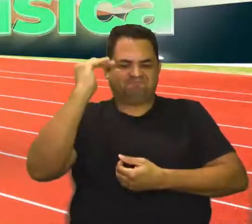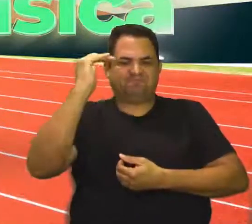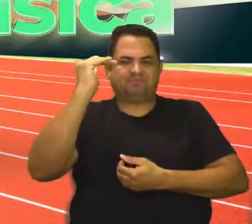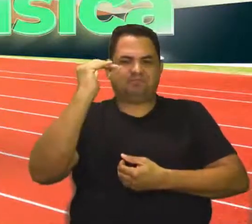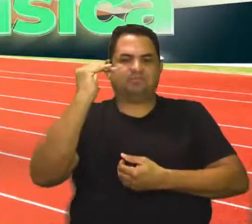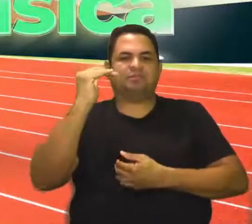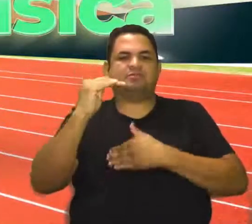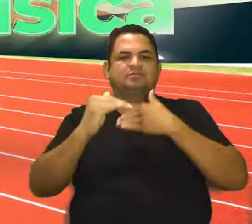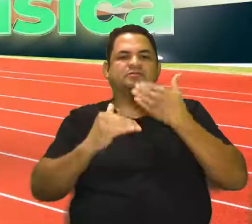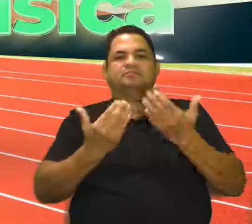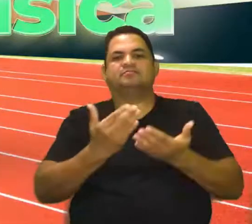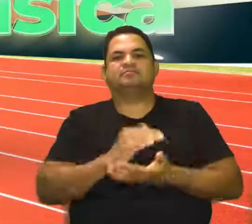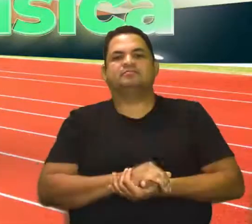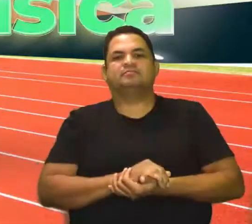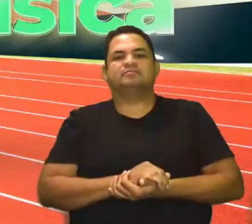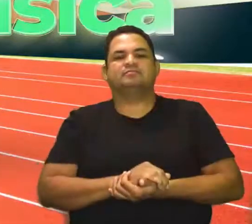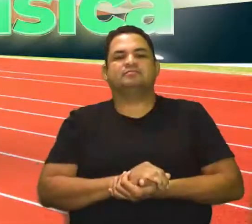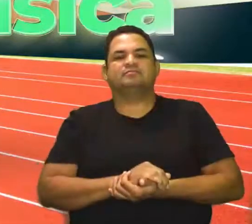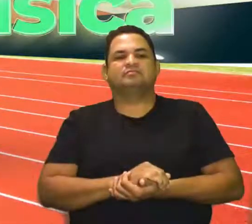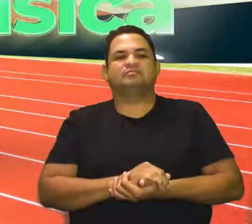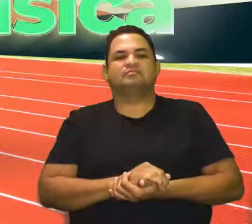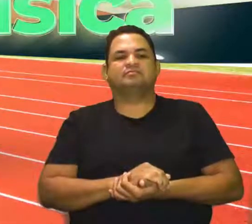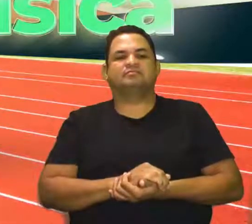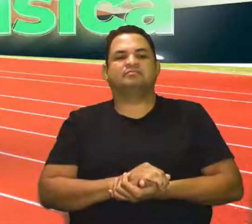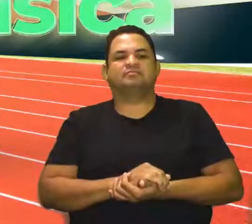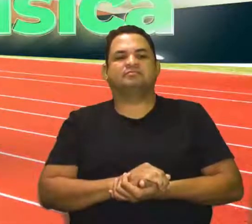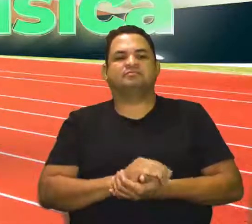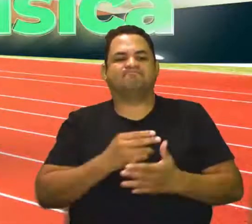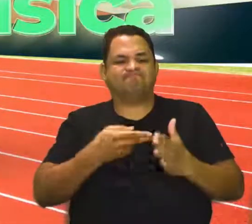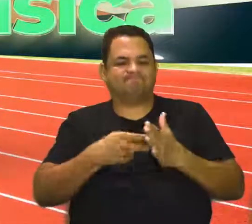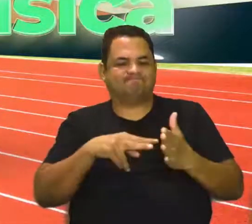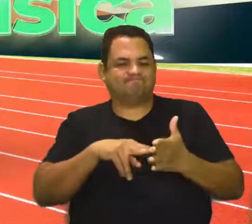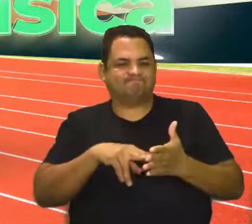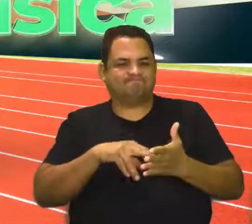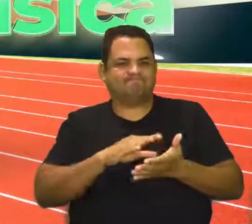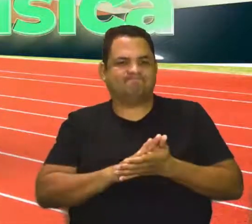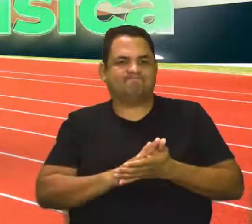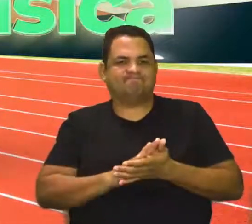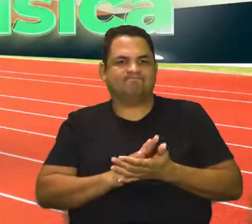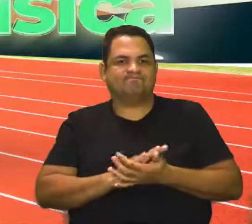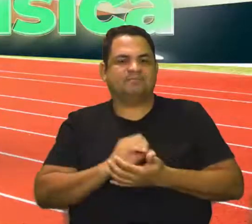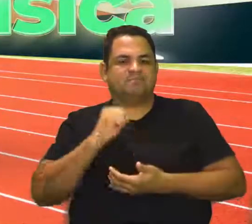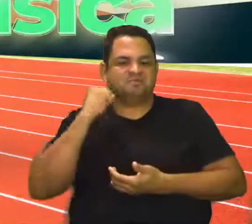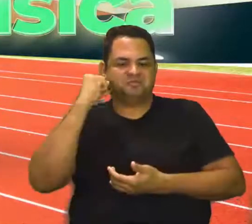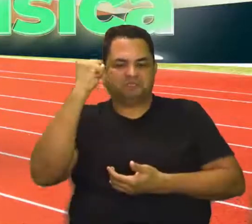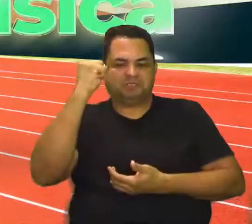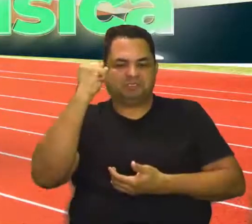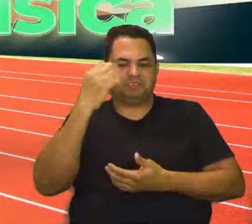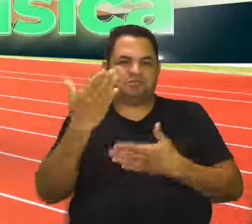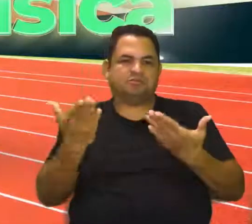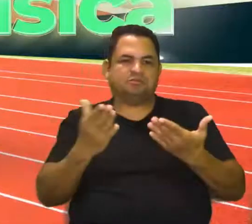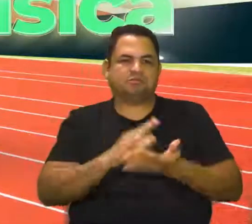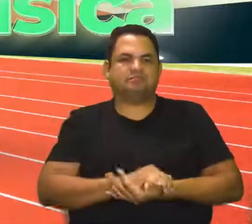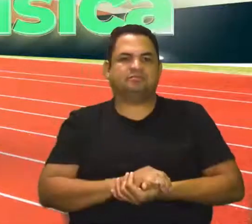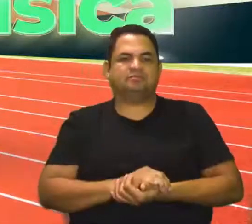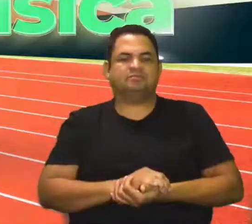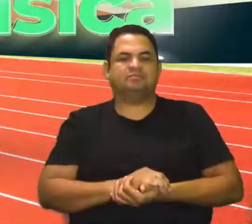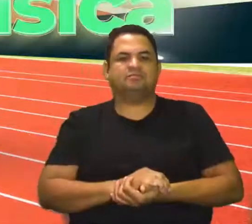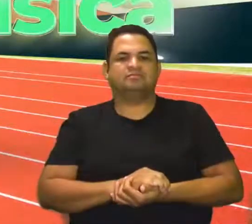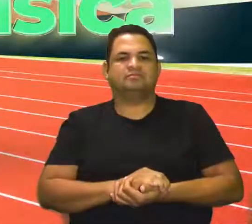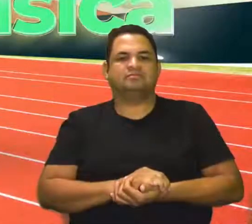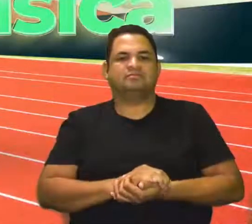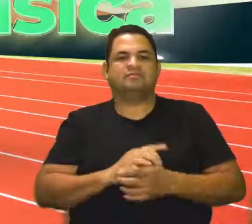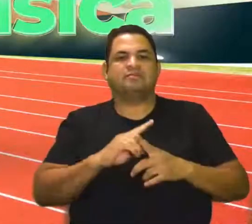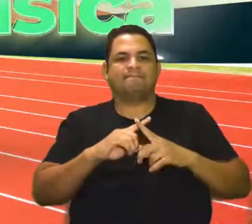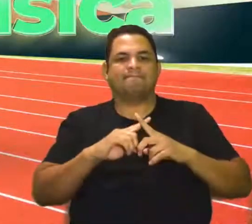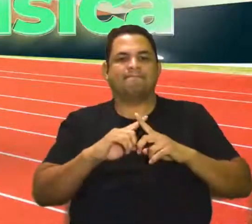Em todas as etapas. Perfeito, Né? Perfeito. Significativa, a palavra seria superação. Até arrepia, ó. Exato. Mas